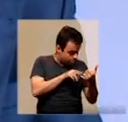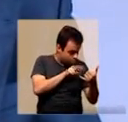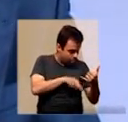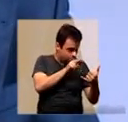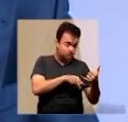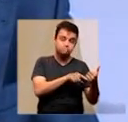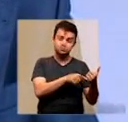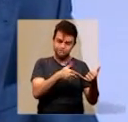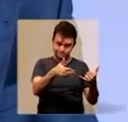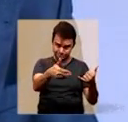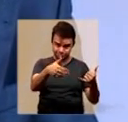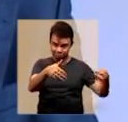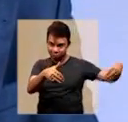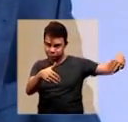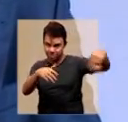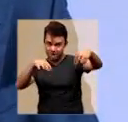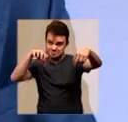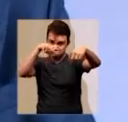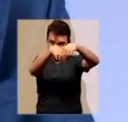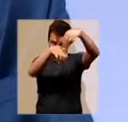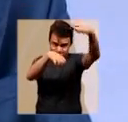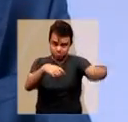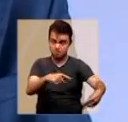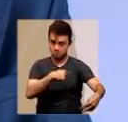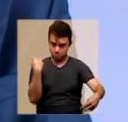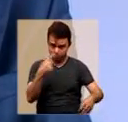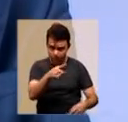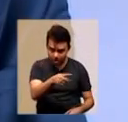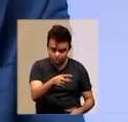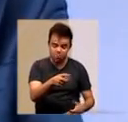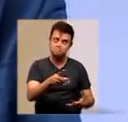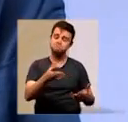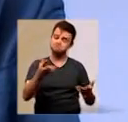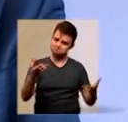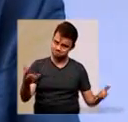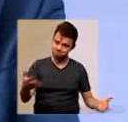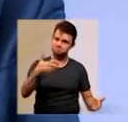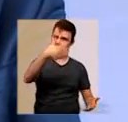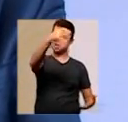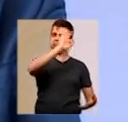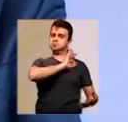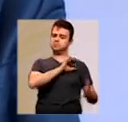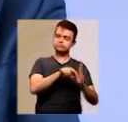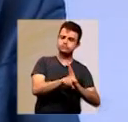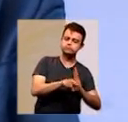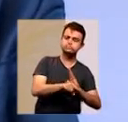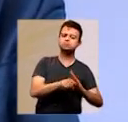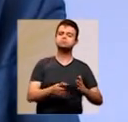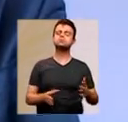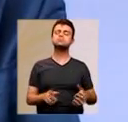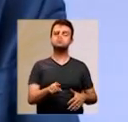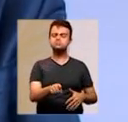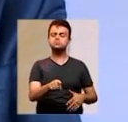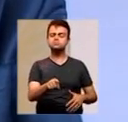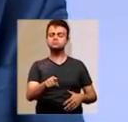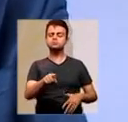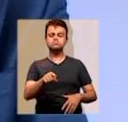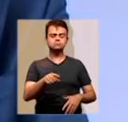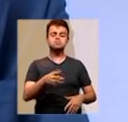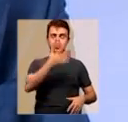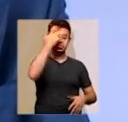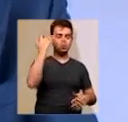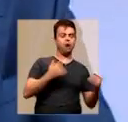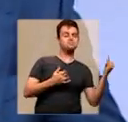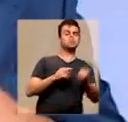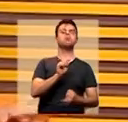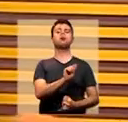pessoa praticar um acidente, é possível investigar a participação, a adesão dessa que avisou.